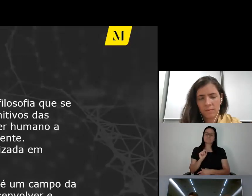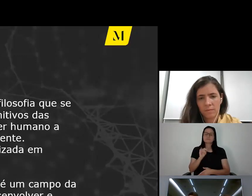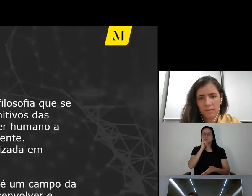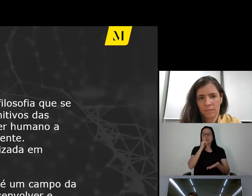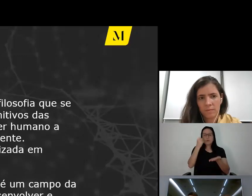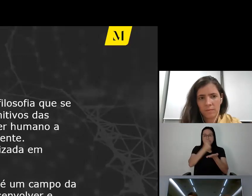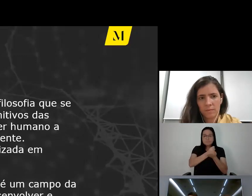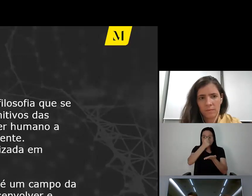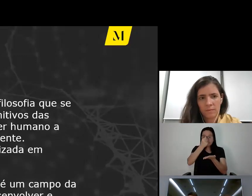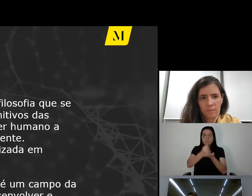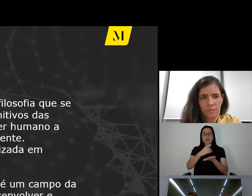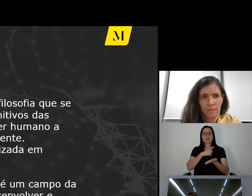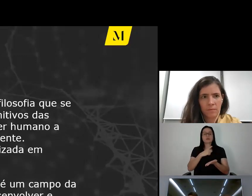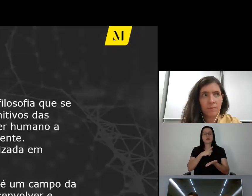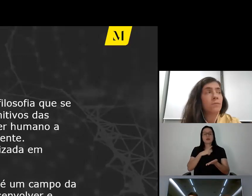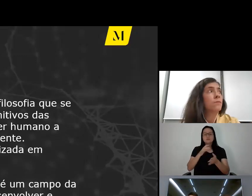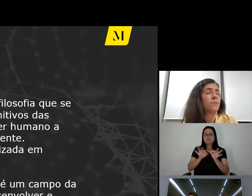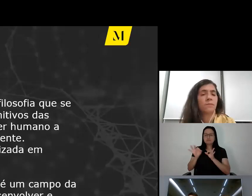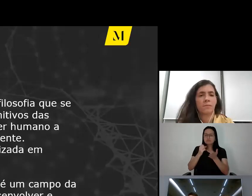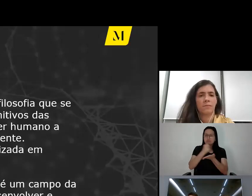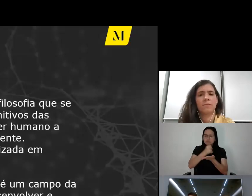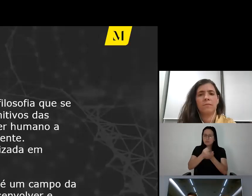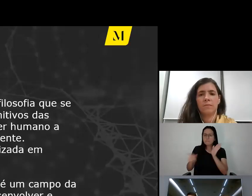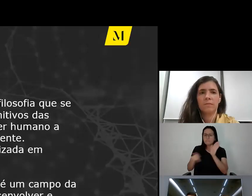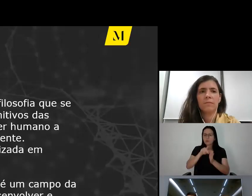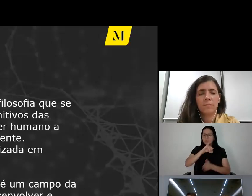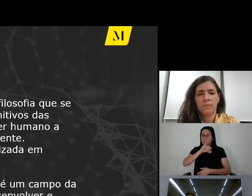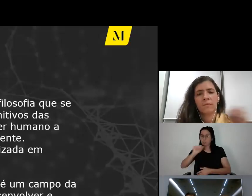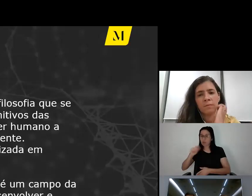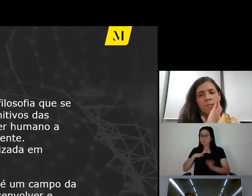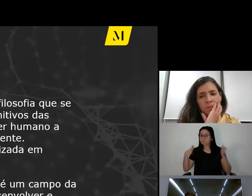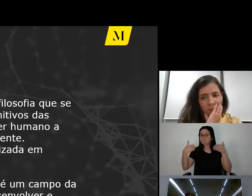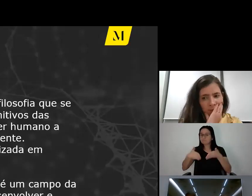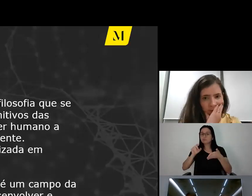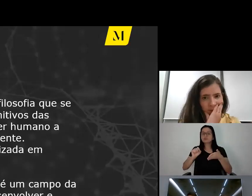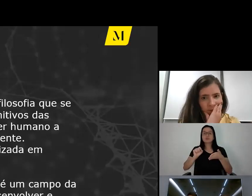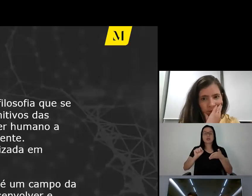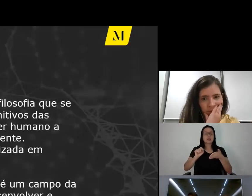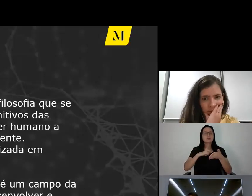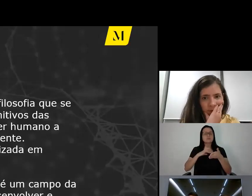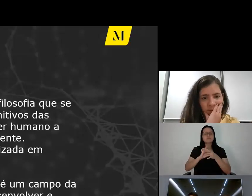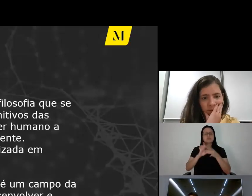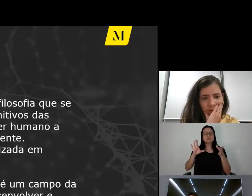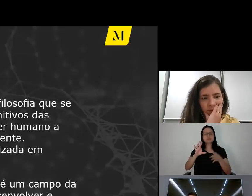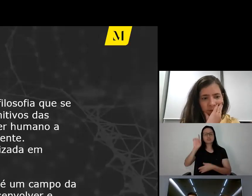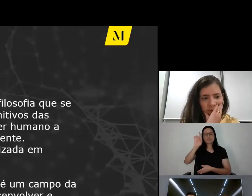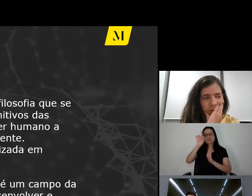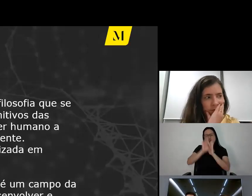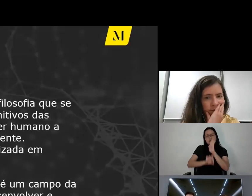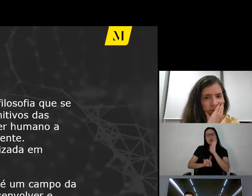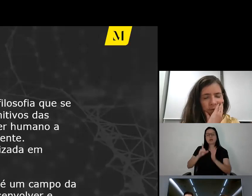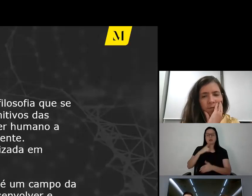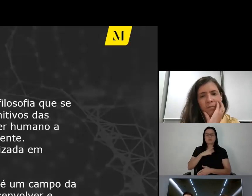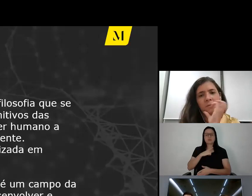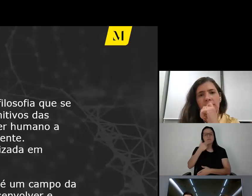é interessante disso, estava fazendo um contrato de inteligência artificial focado em direitos autorais, e ele me contou que inteligência artificial é uma área da